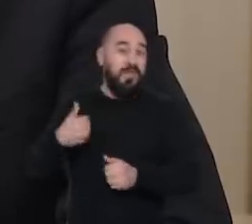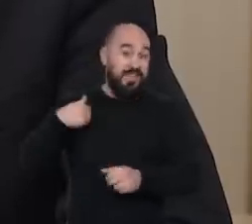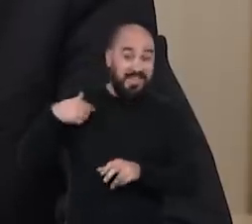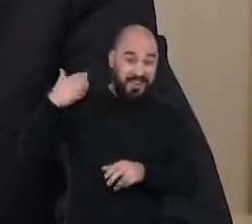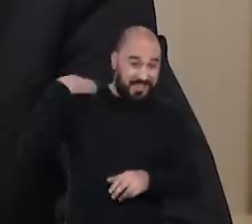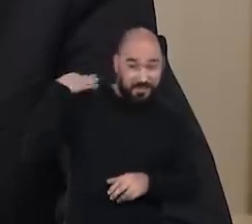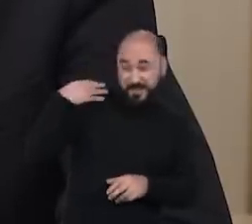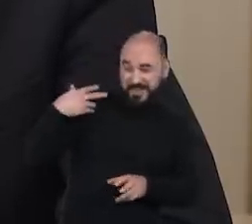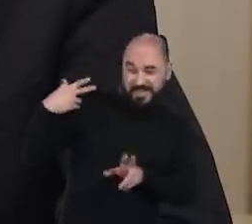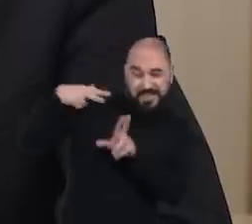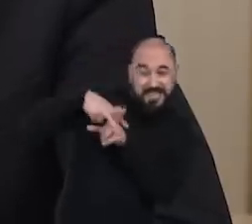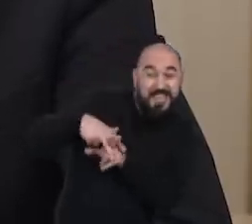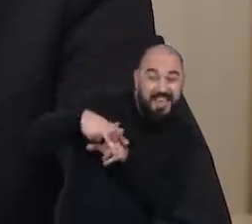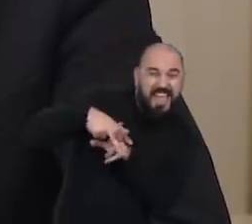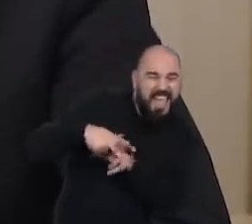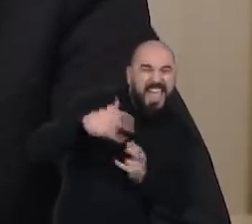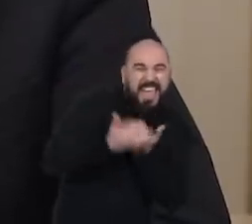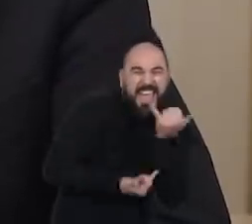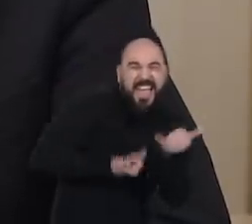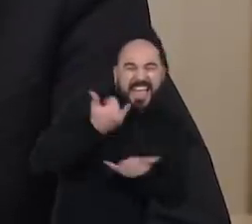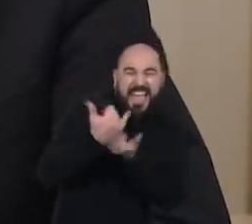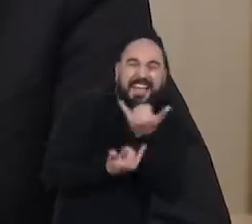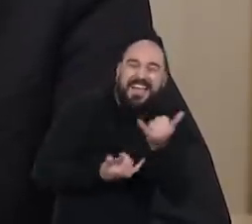cavalo, todo dia.